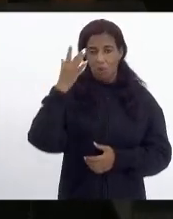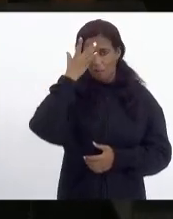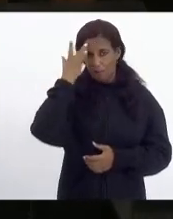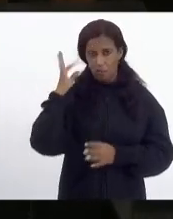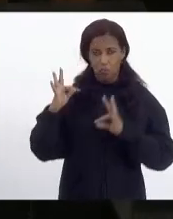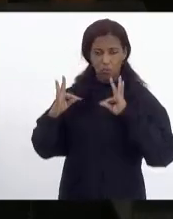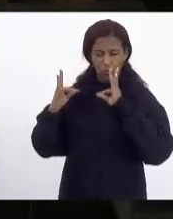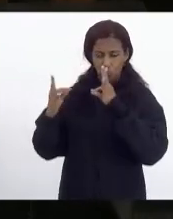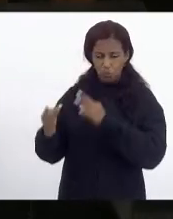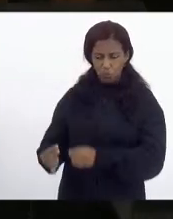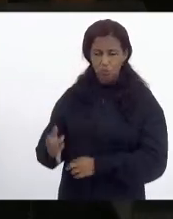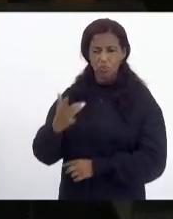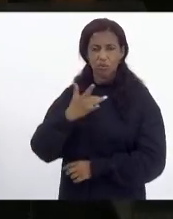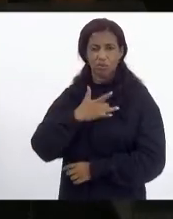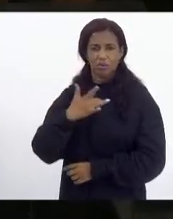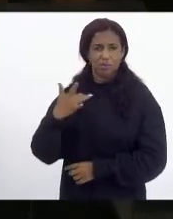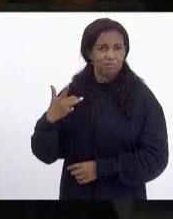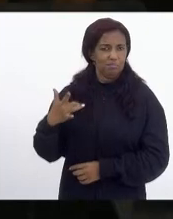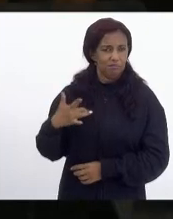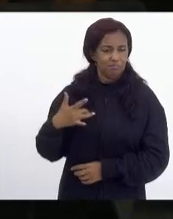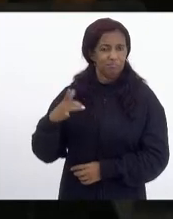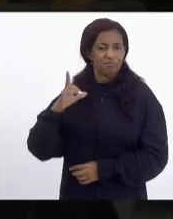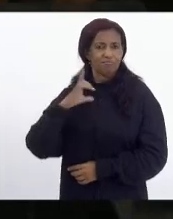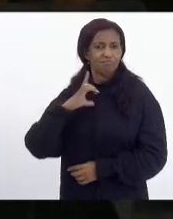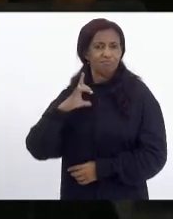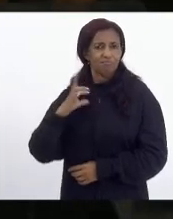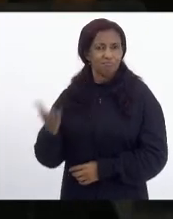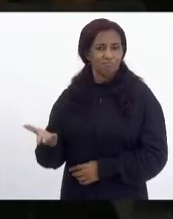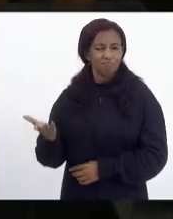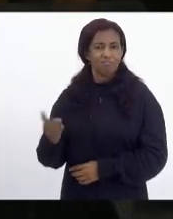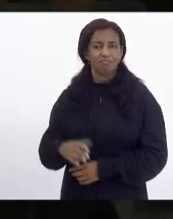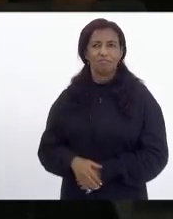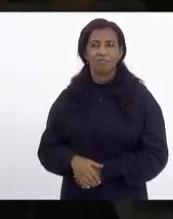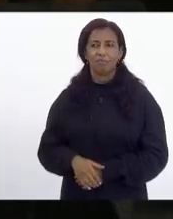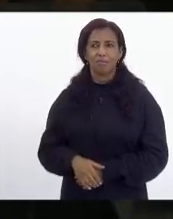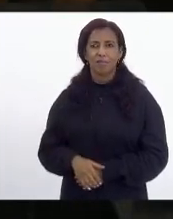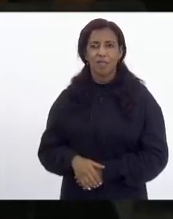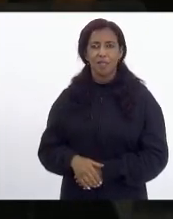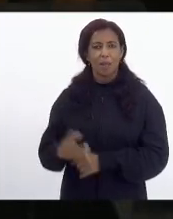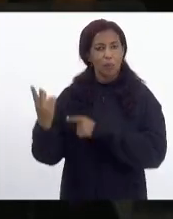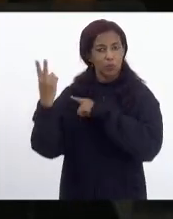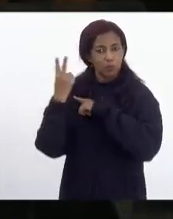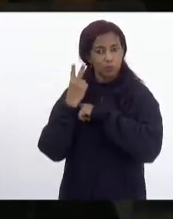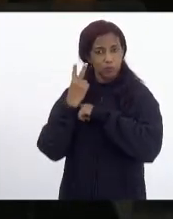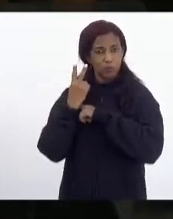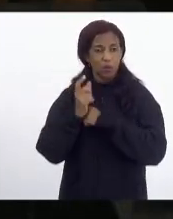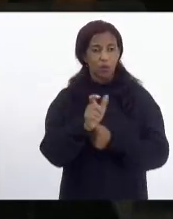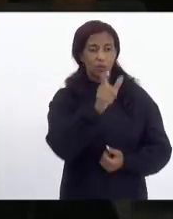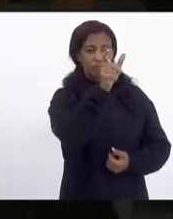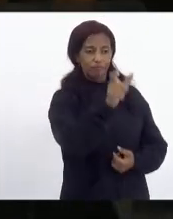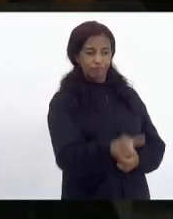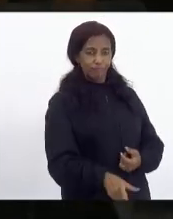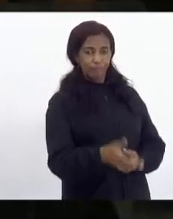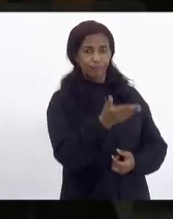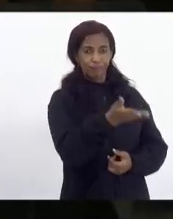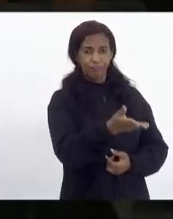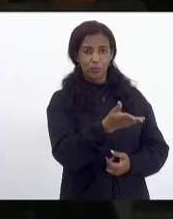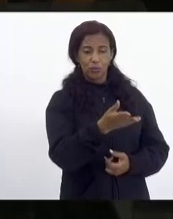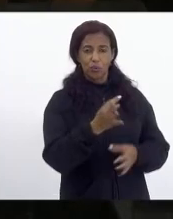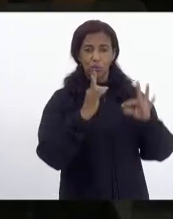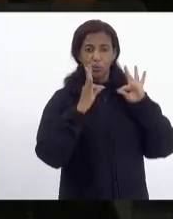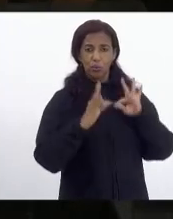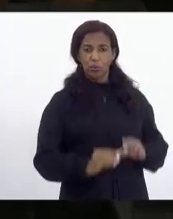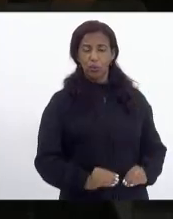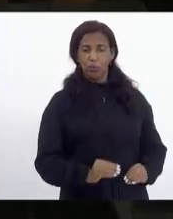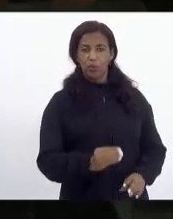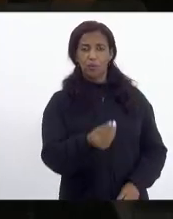totalmente sadio tenha mais anticorpos de um que esteja totalmente